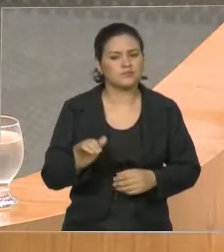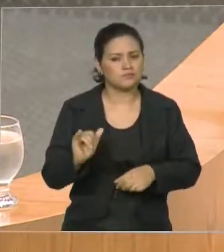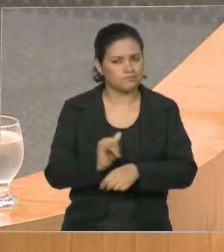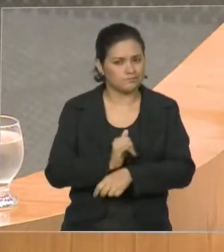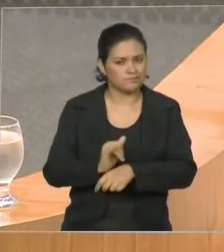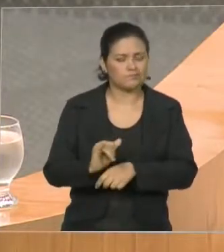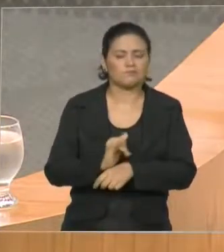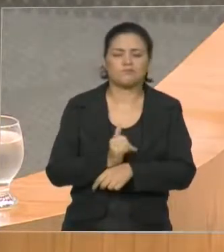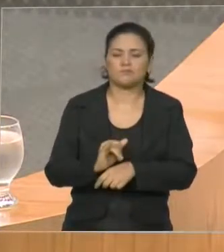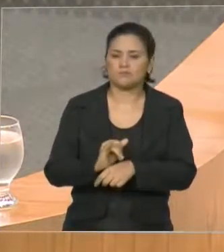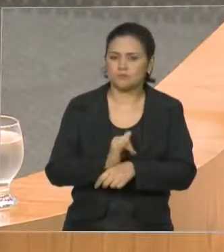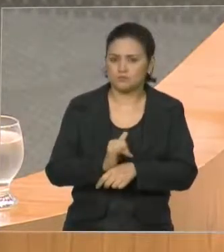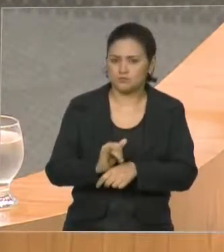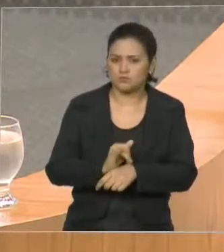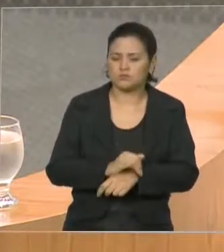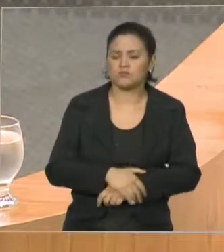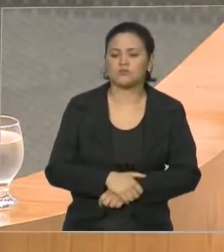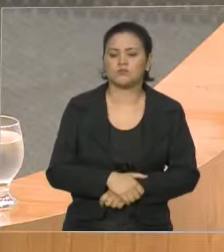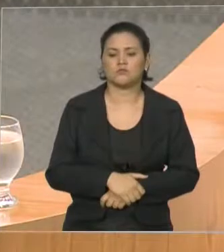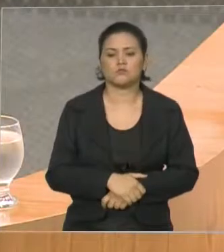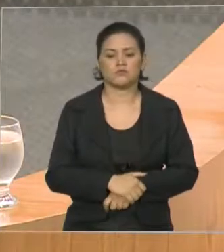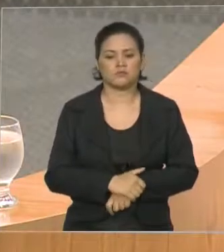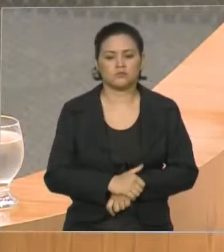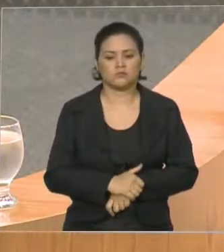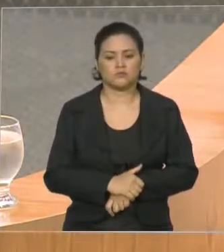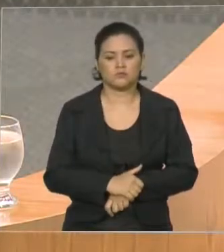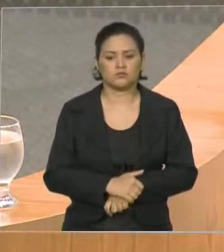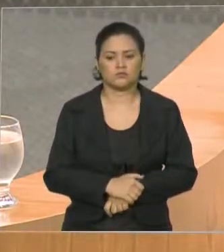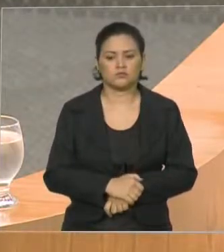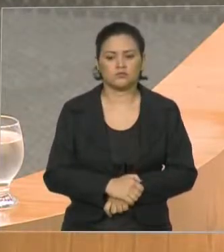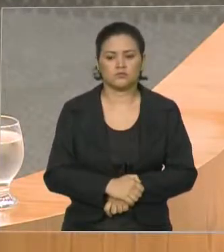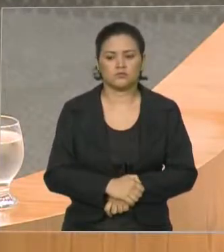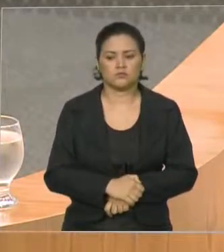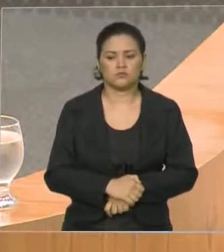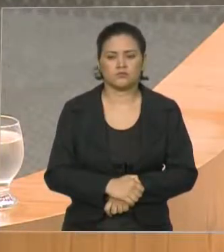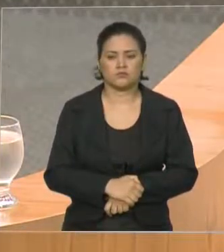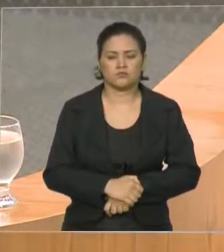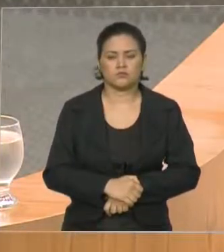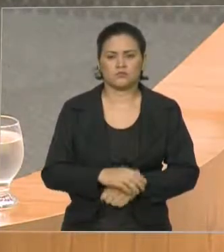Dino canalizou nos dois momentos não os votos dele,